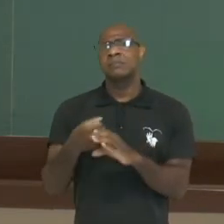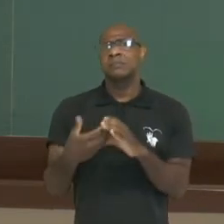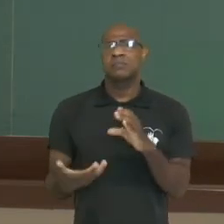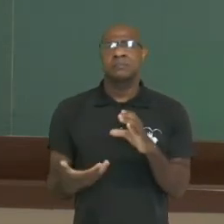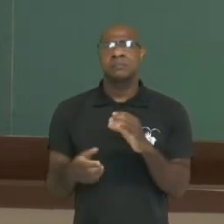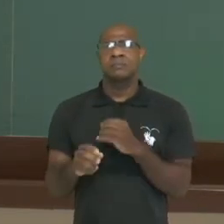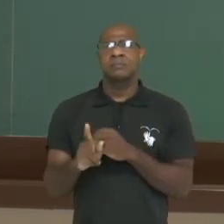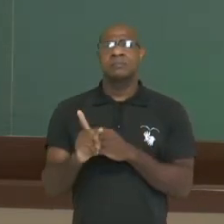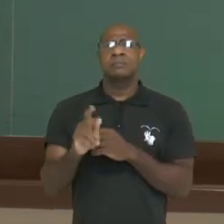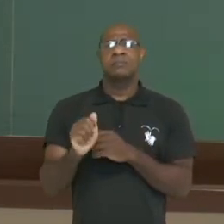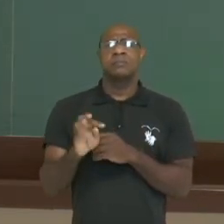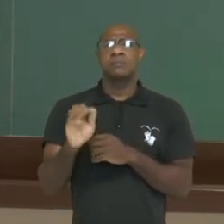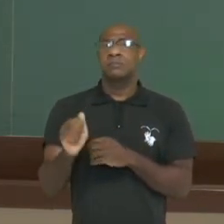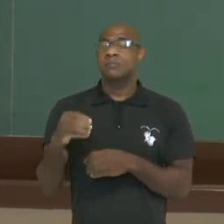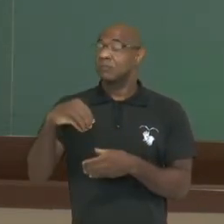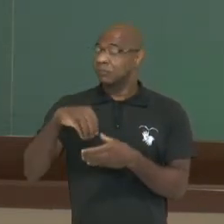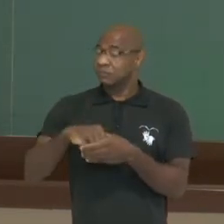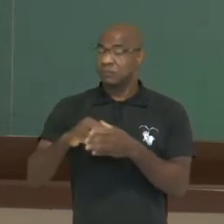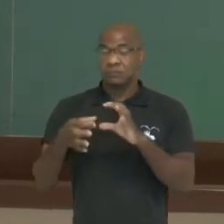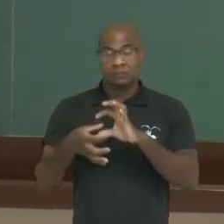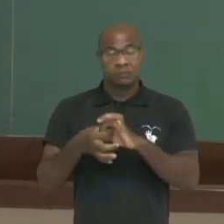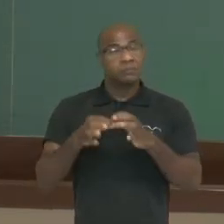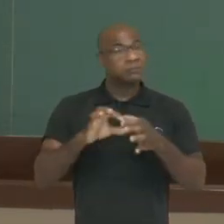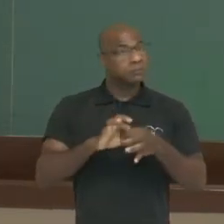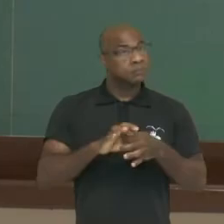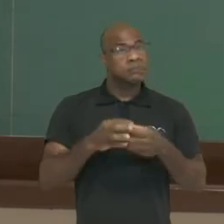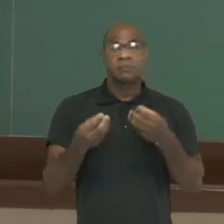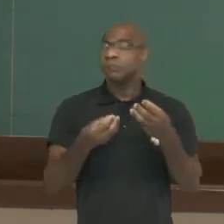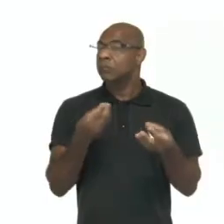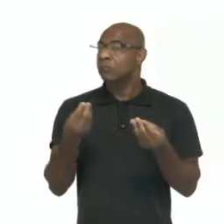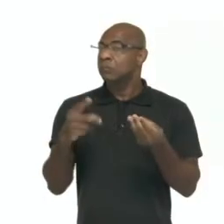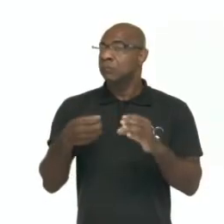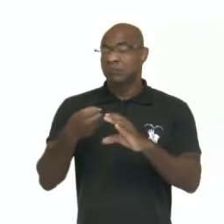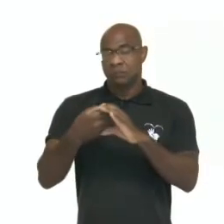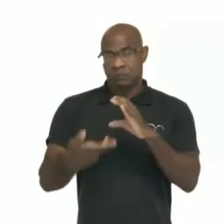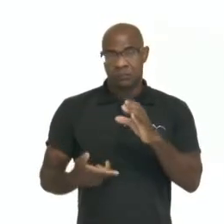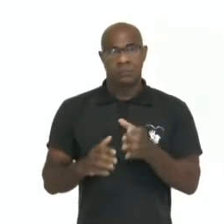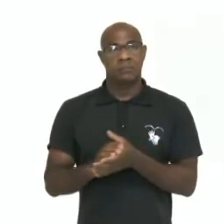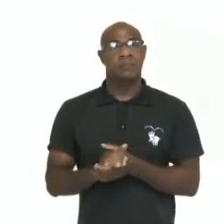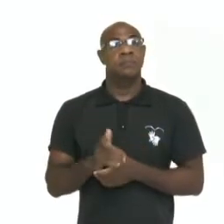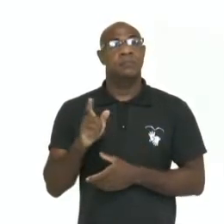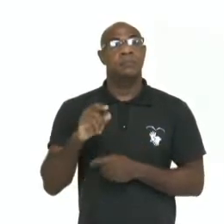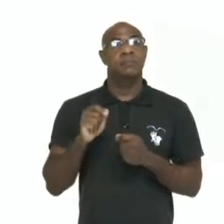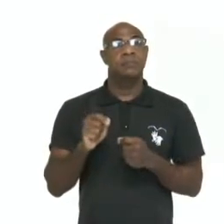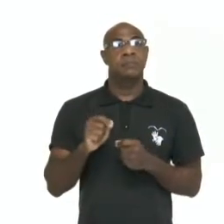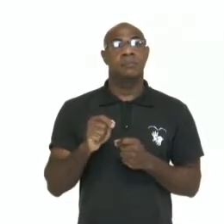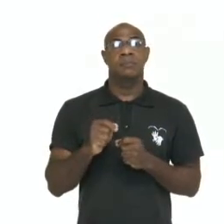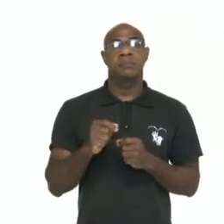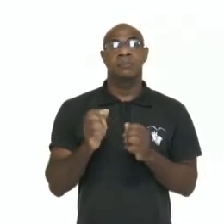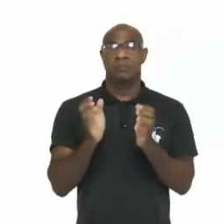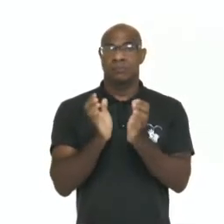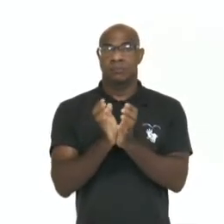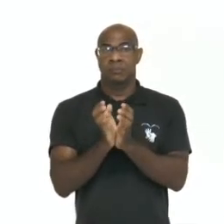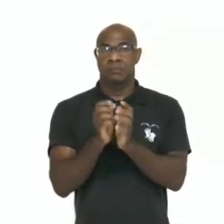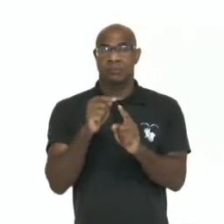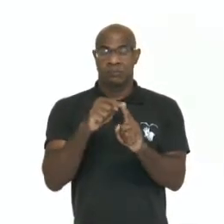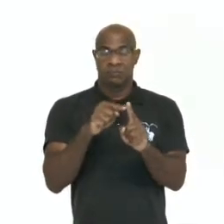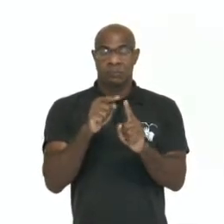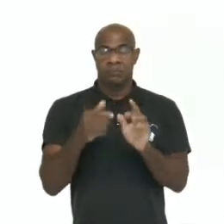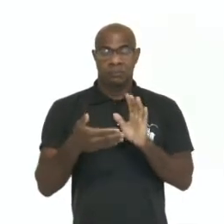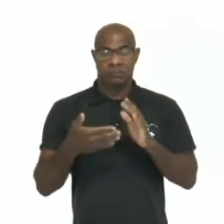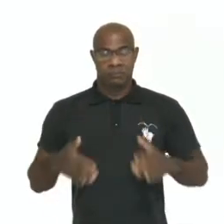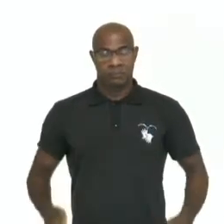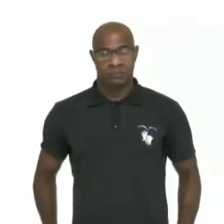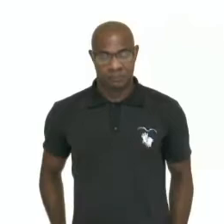das Olimpíadas, no contexto das Olimpíadas, certo? É a categoria de apresentação. Logo,